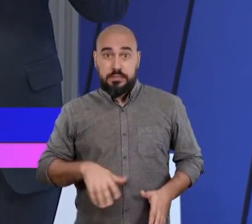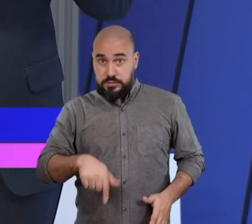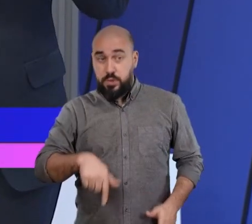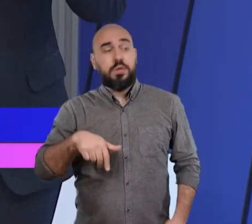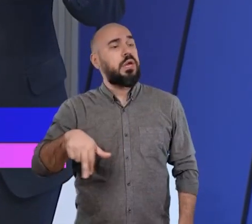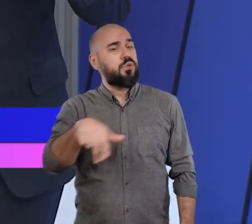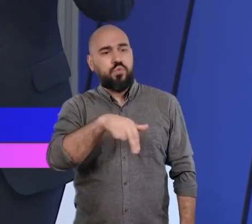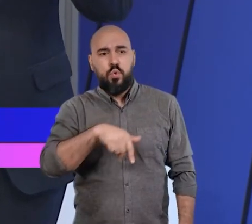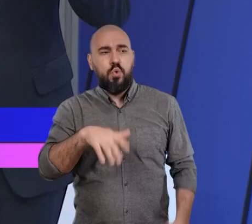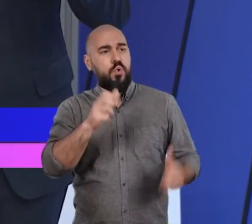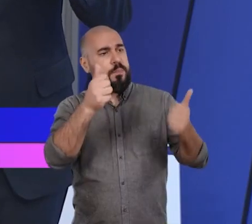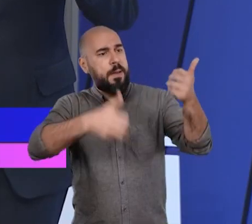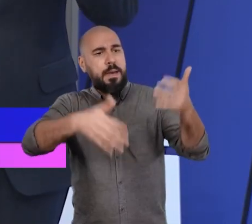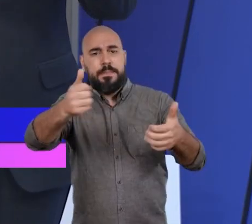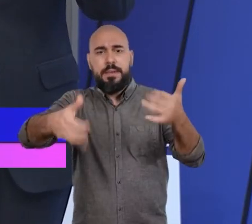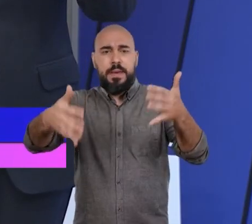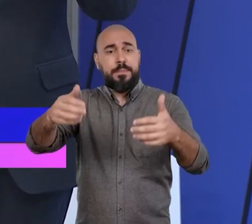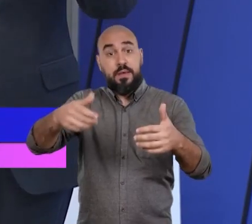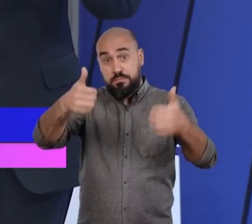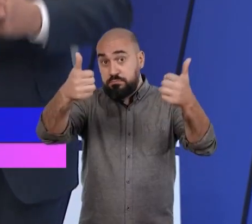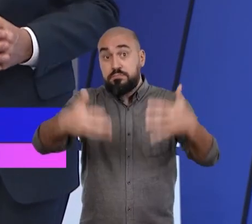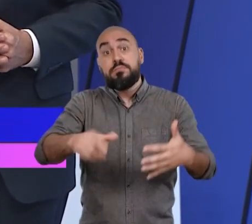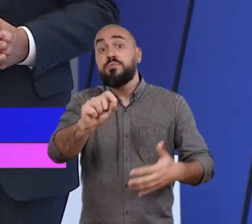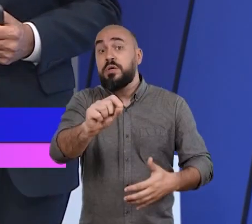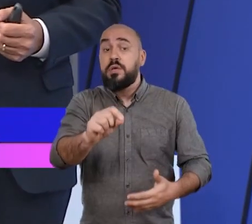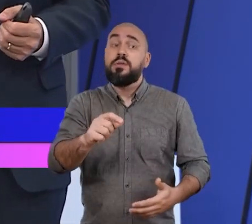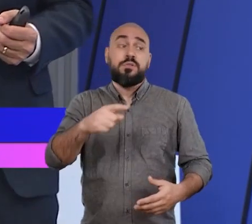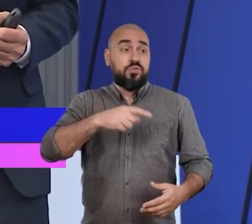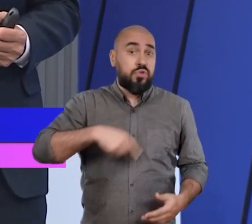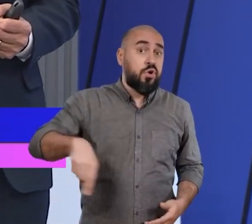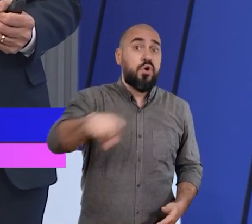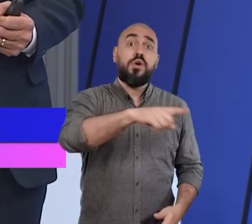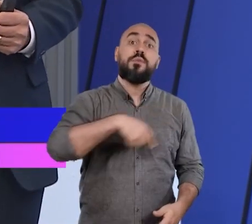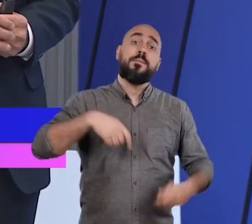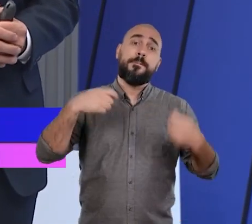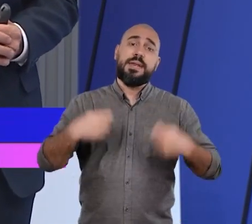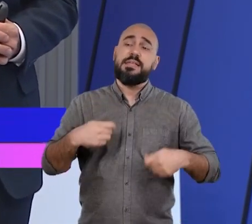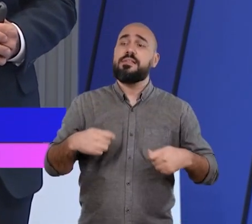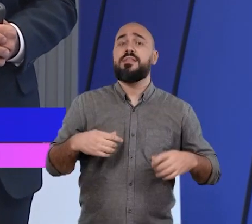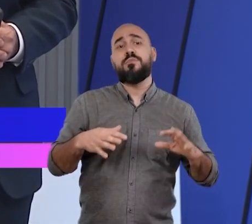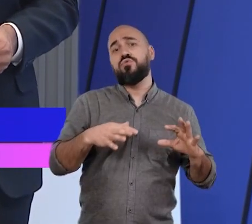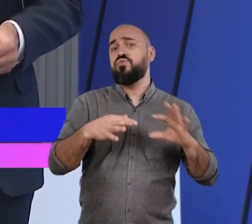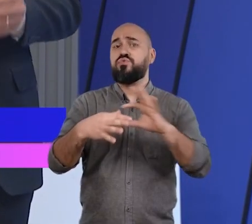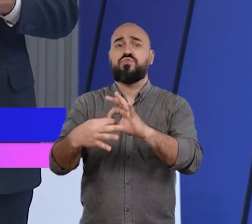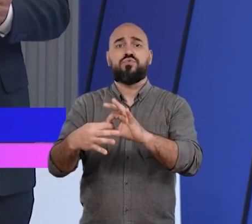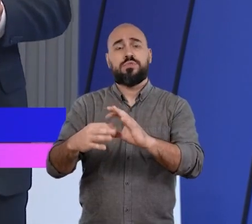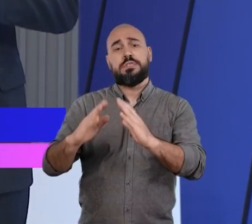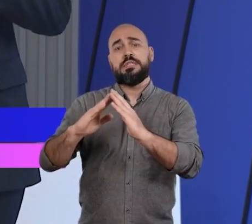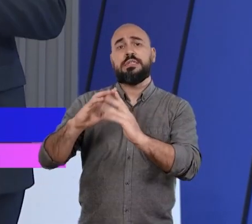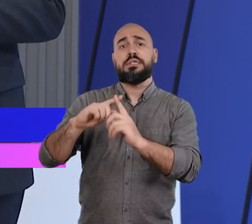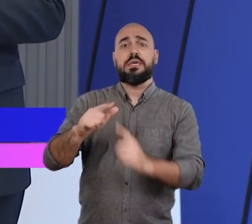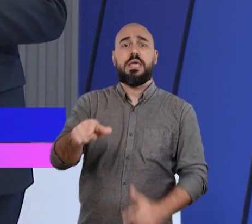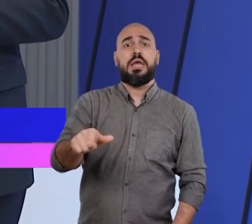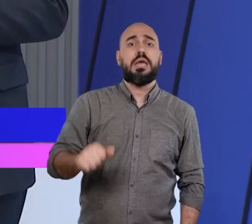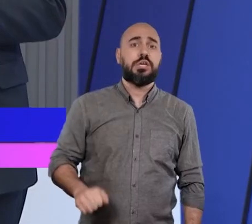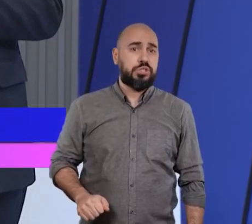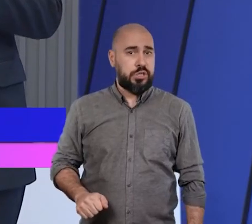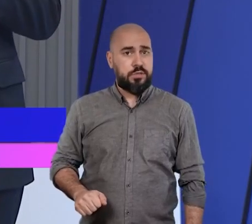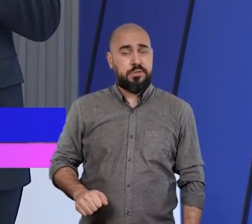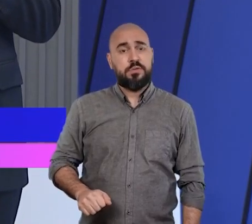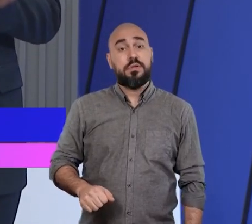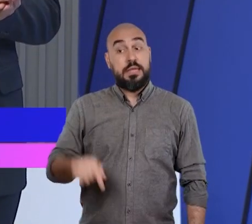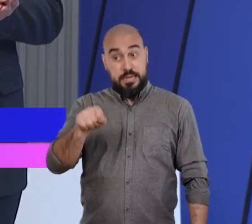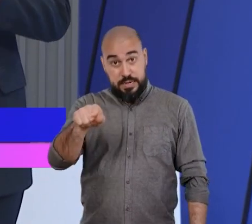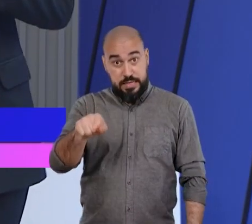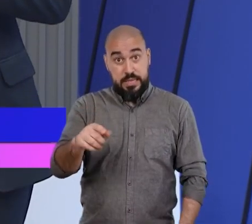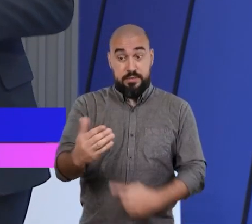que eu e você deveríamos estar na igreja, porque a igreja é o corpo de Cristo. A igreja é o local onde eu